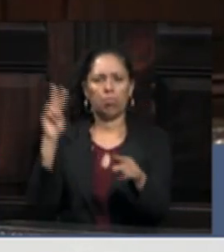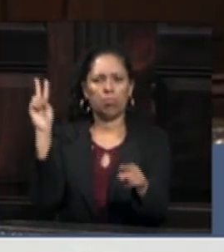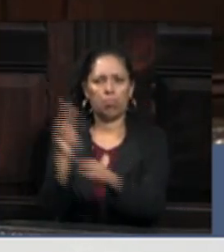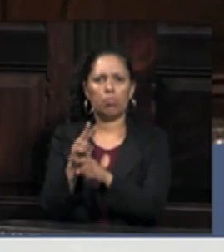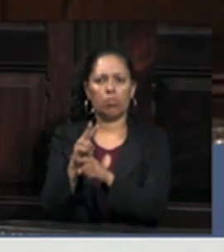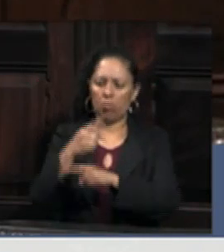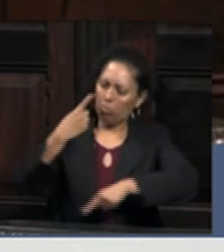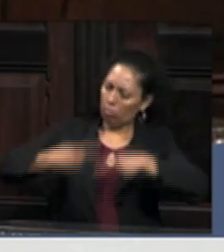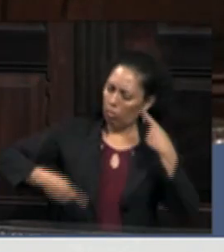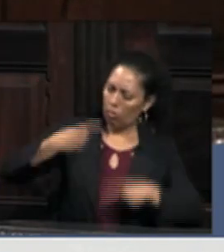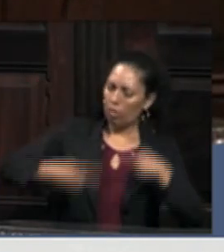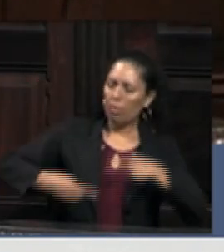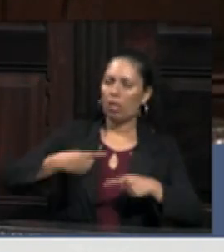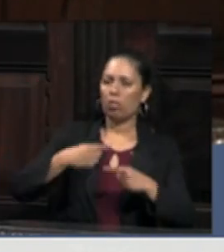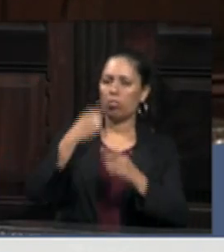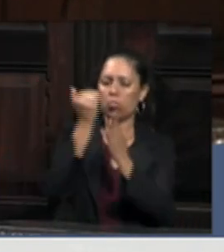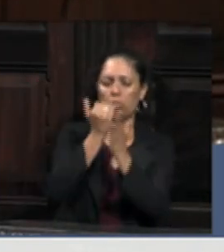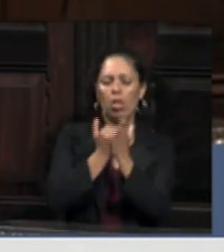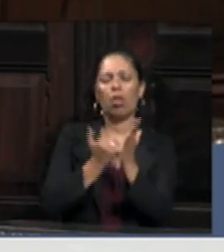debate do orçamento